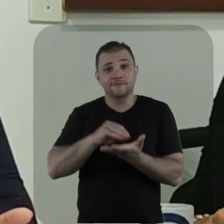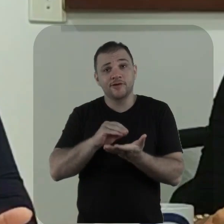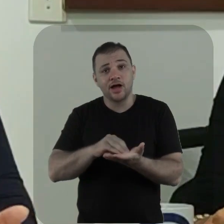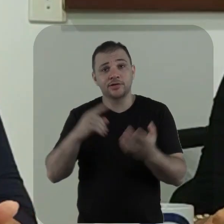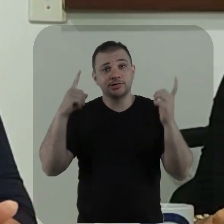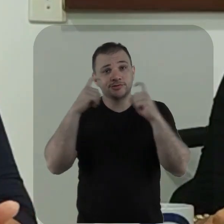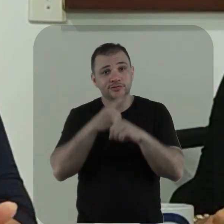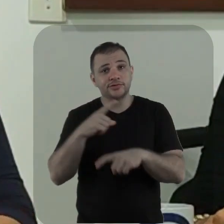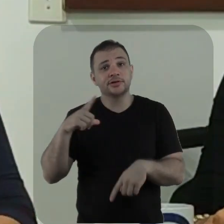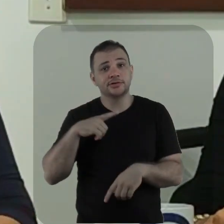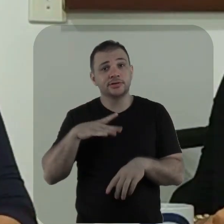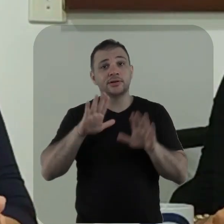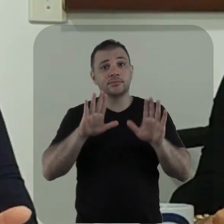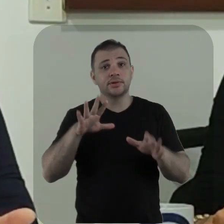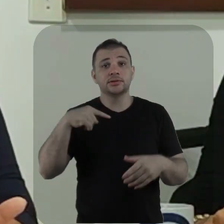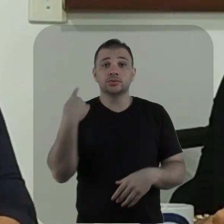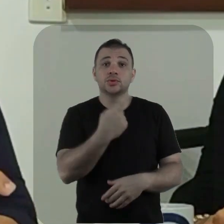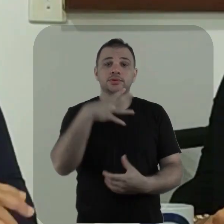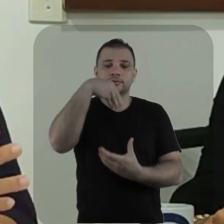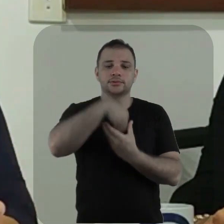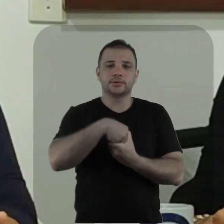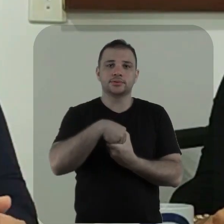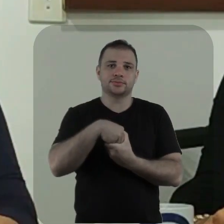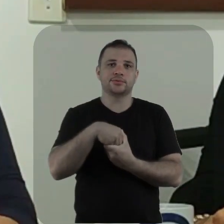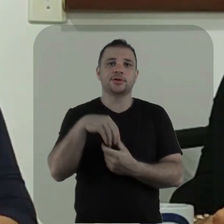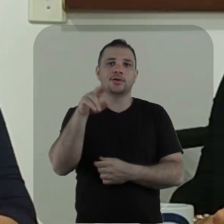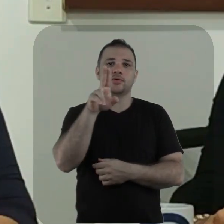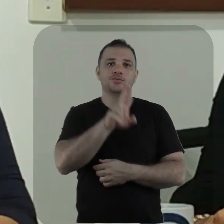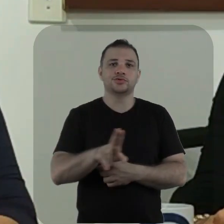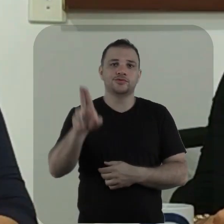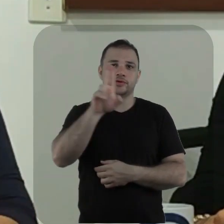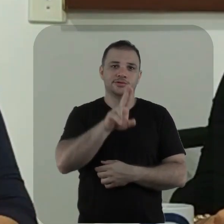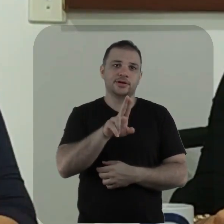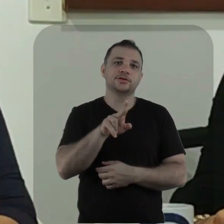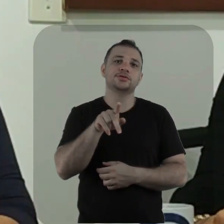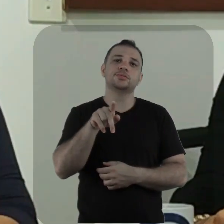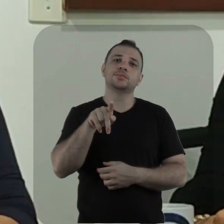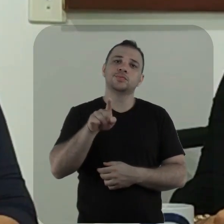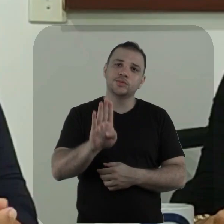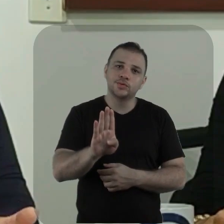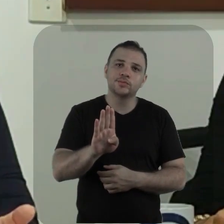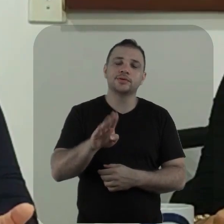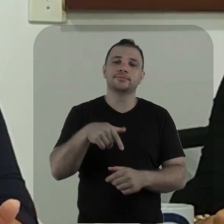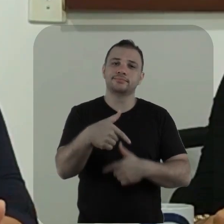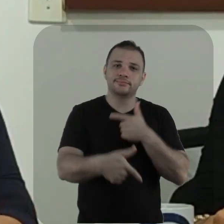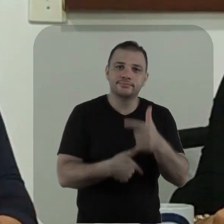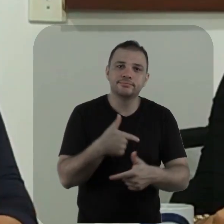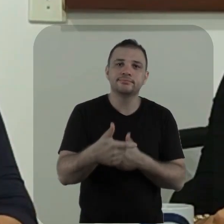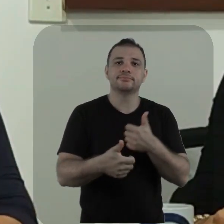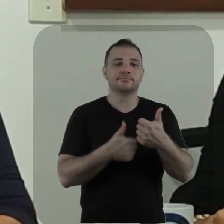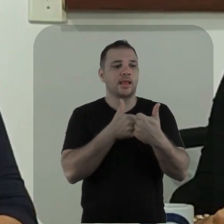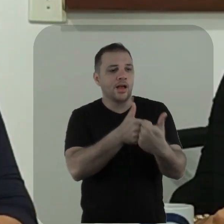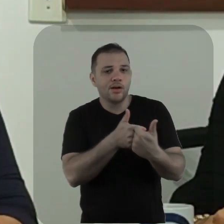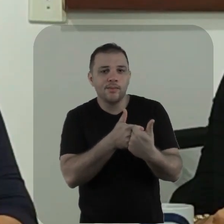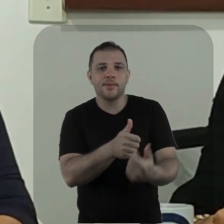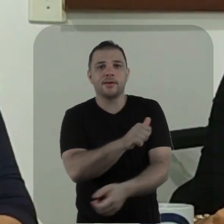suas limitações, as suas dificuldades, mas a gente está dentro de uma universidade pública, fazendo um trabalho acompanhando esses alunos, né?